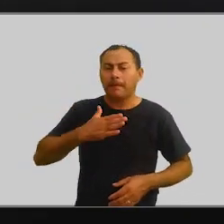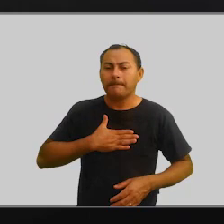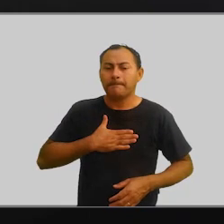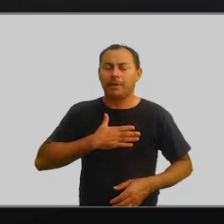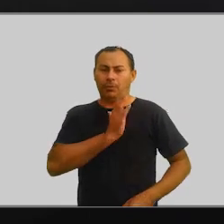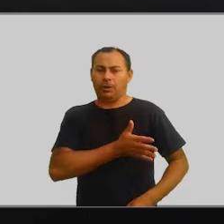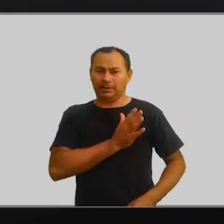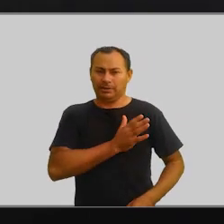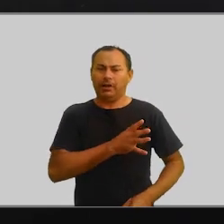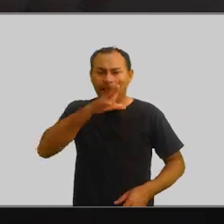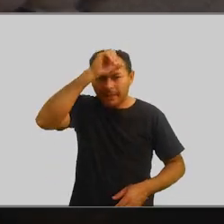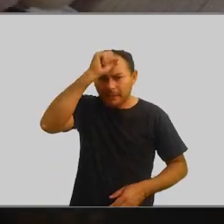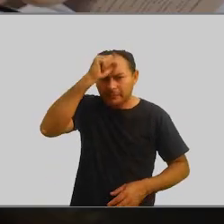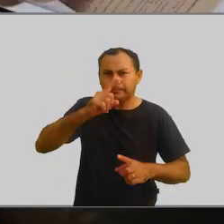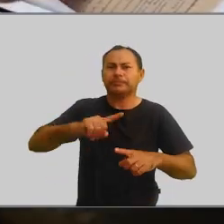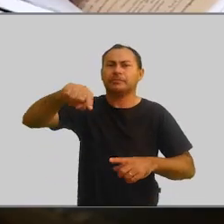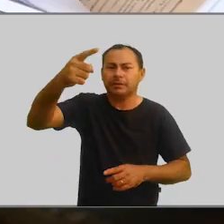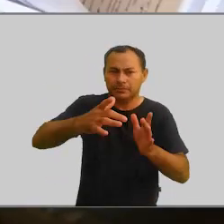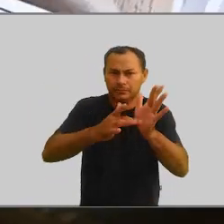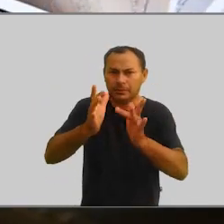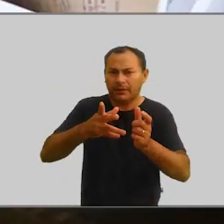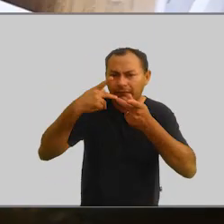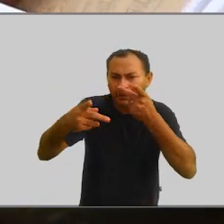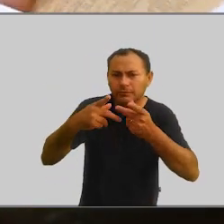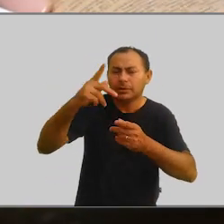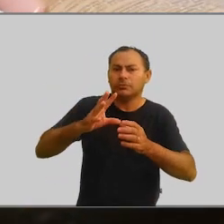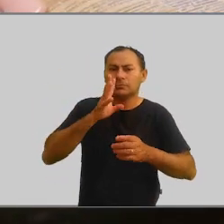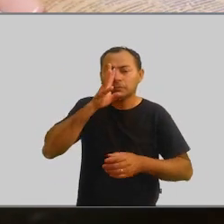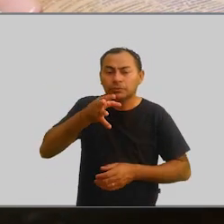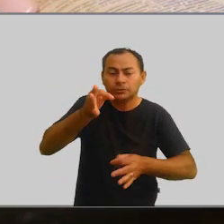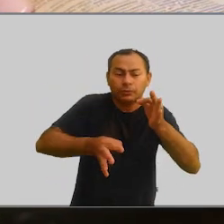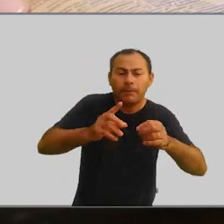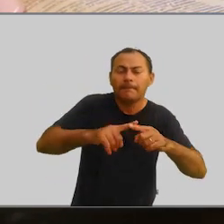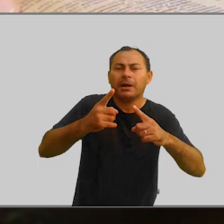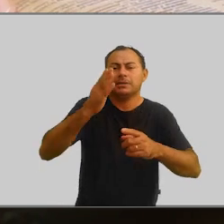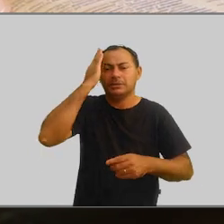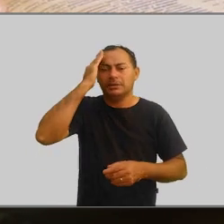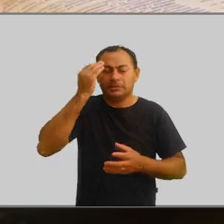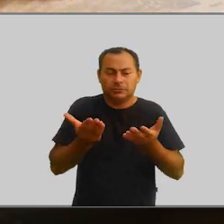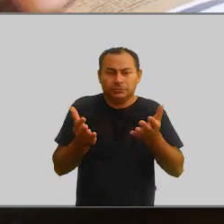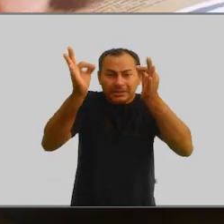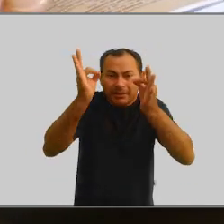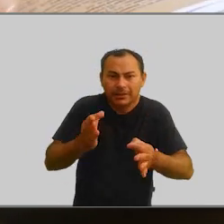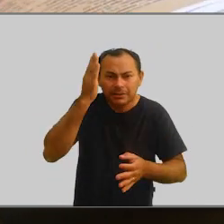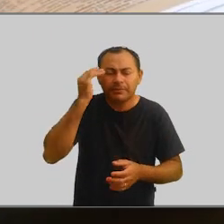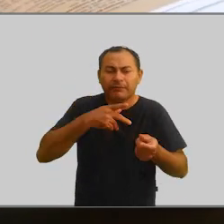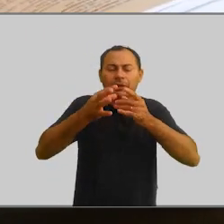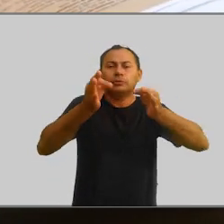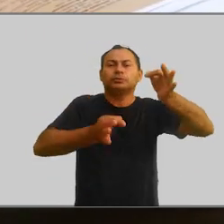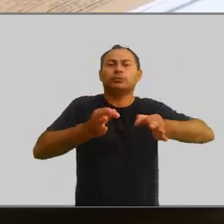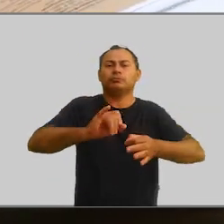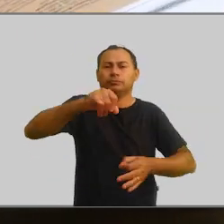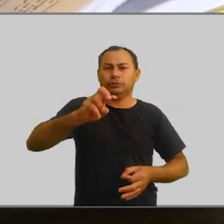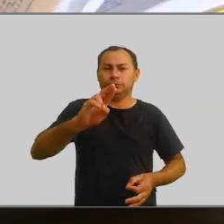o meu coração. Depois, Jesus disse algo sobre o seu jugo. Mas, para saber exatamente o que Jesus falou sobre